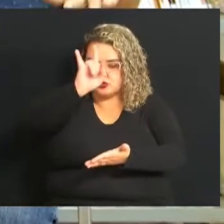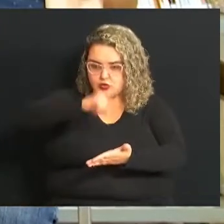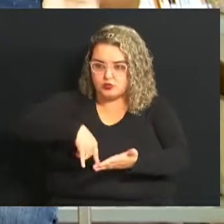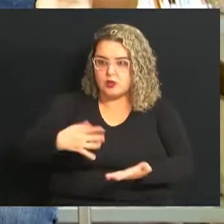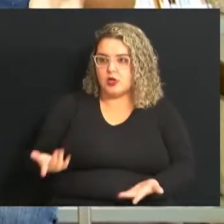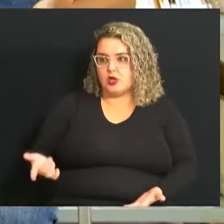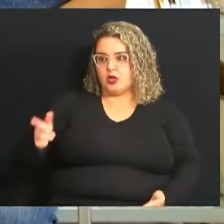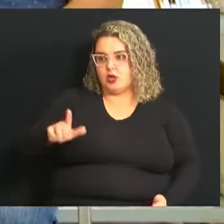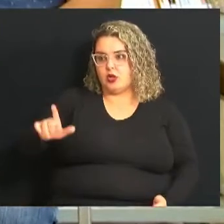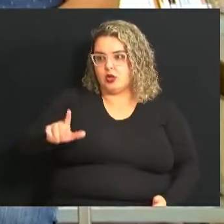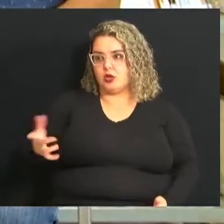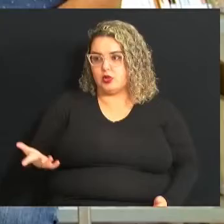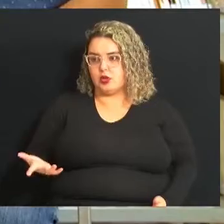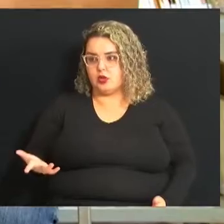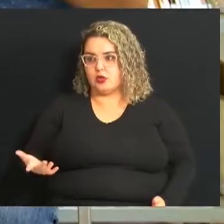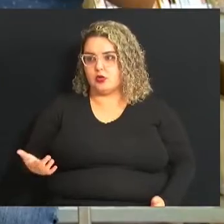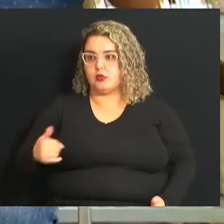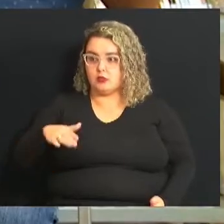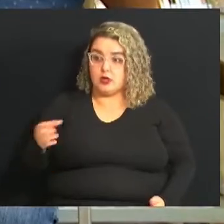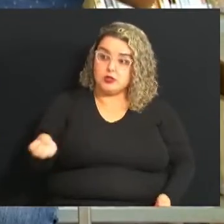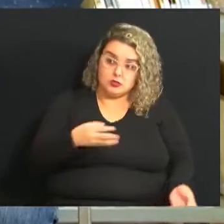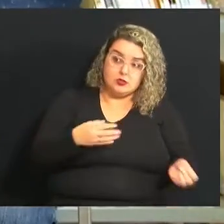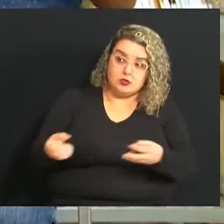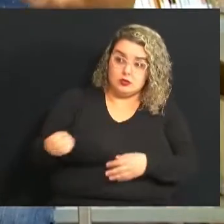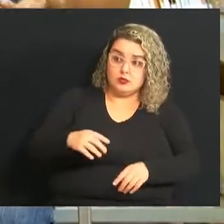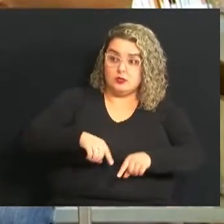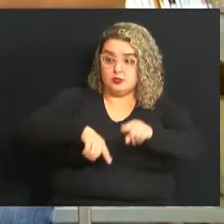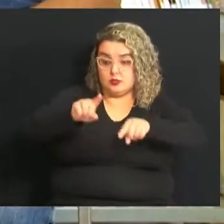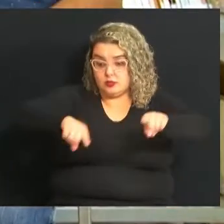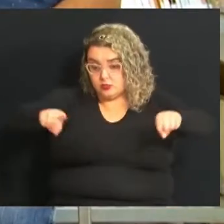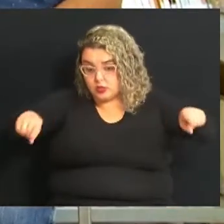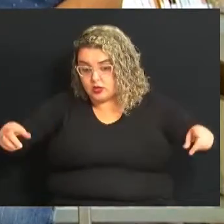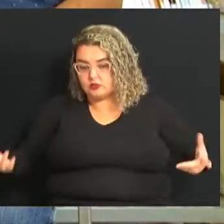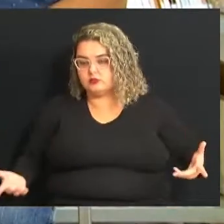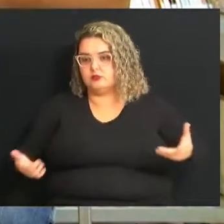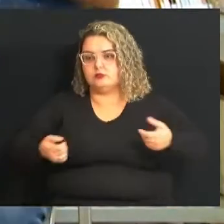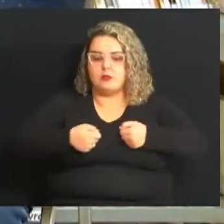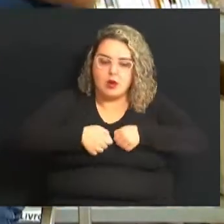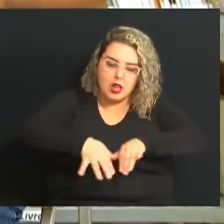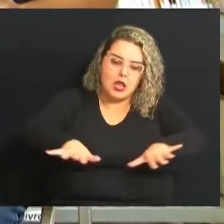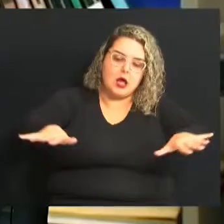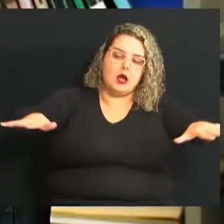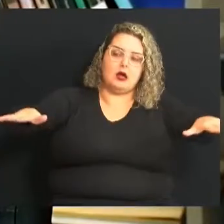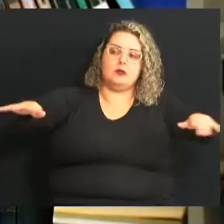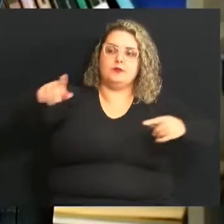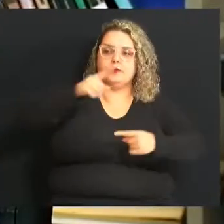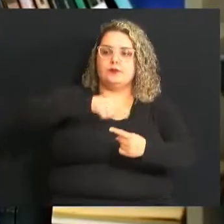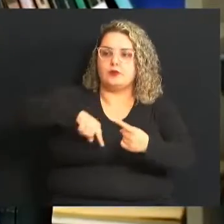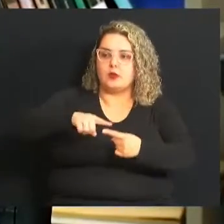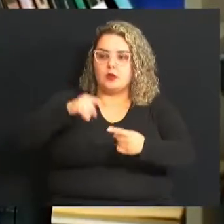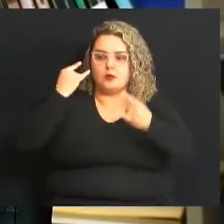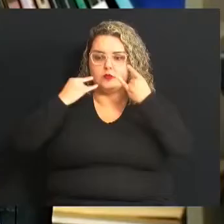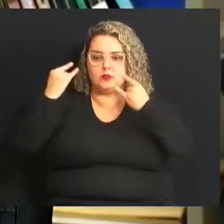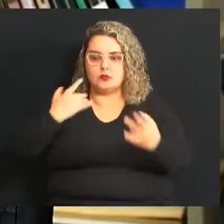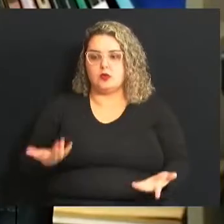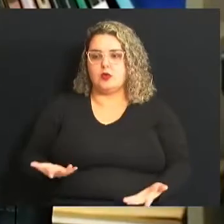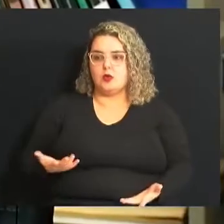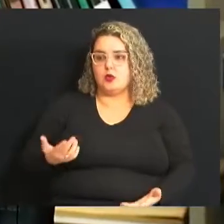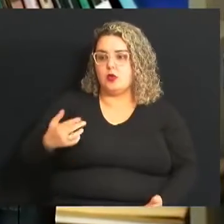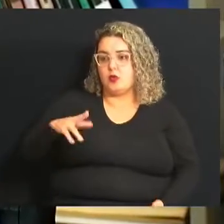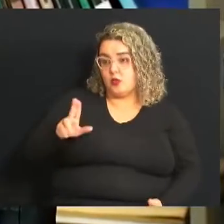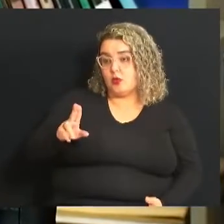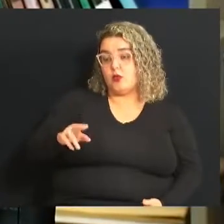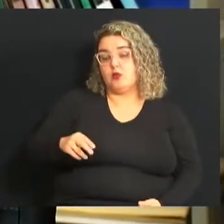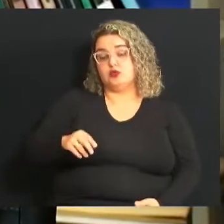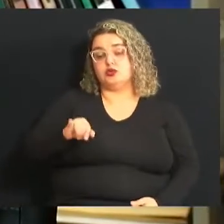Evidentemente, mais recentemente, com a diversificação muito grande de objetos de interesse, né, ou de interlocutores da